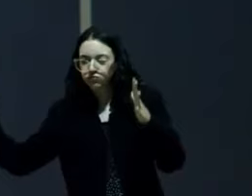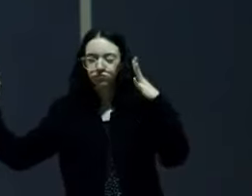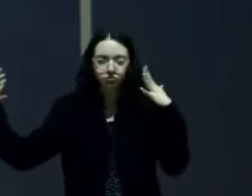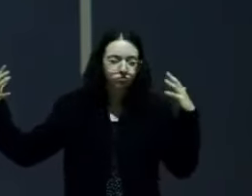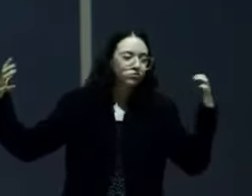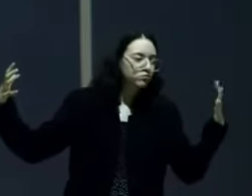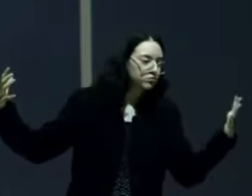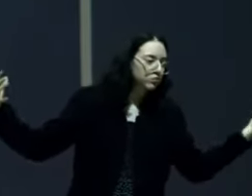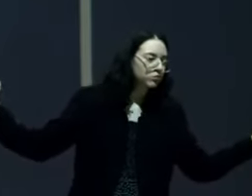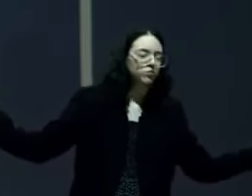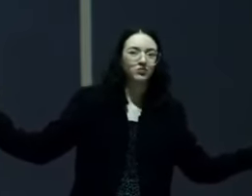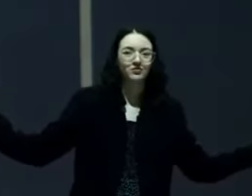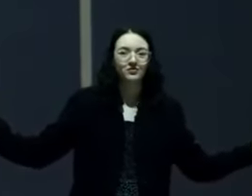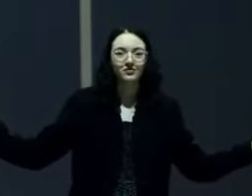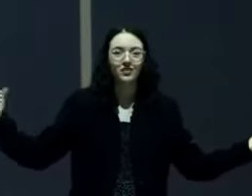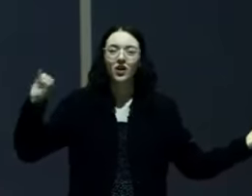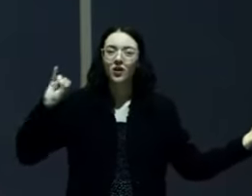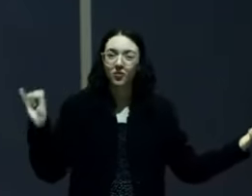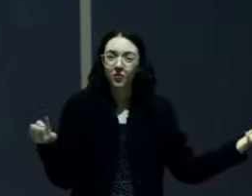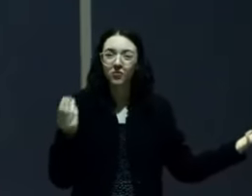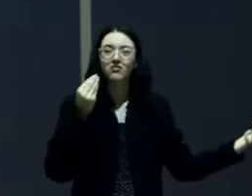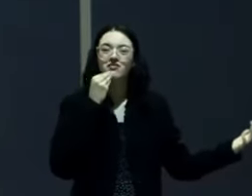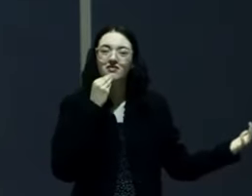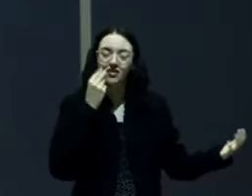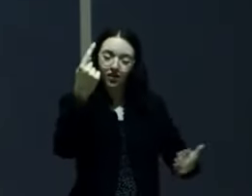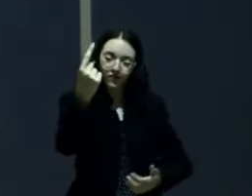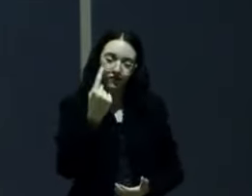tirado a oportunidade de você estar na casa do Senhor no dia de ceia.